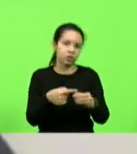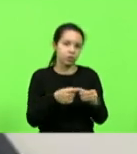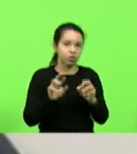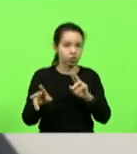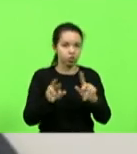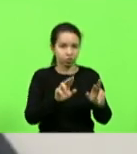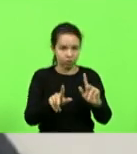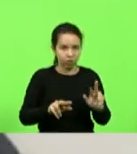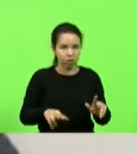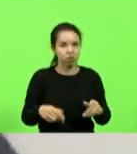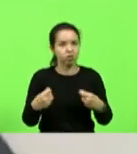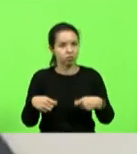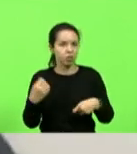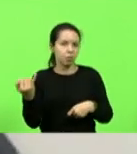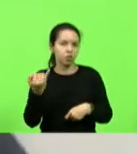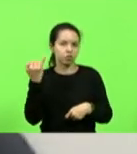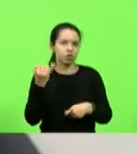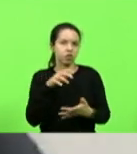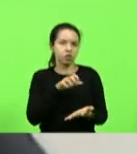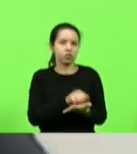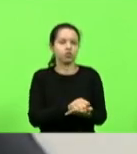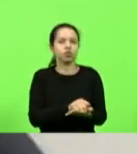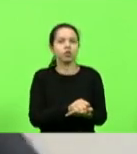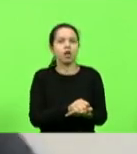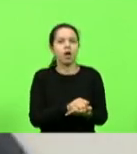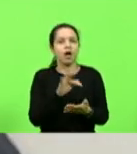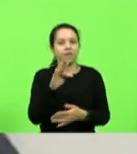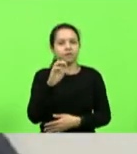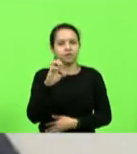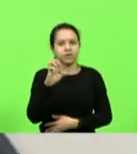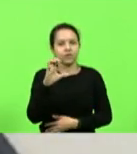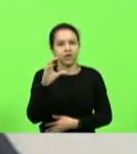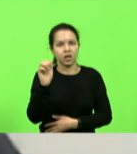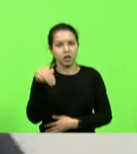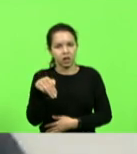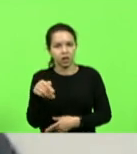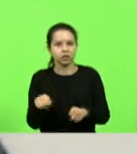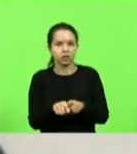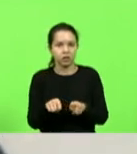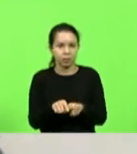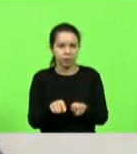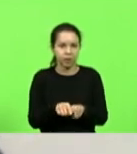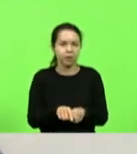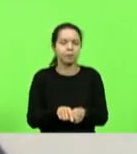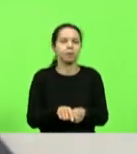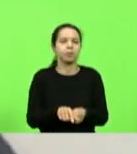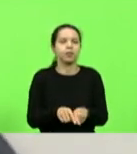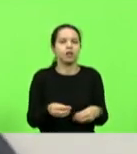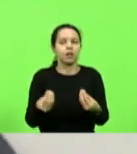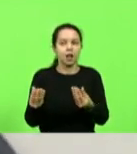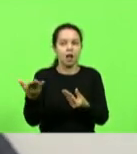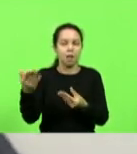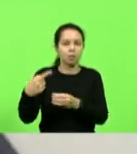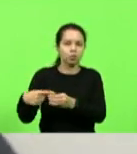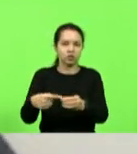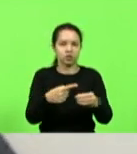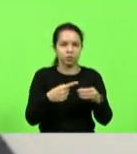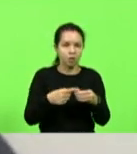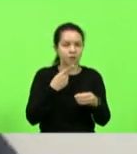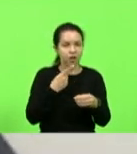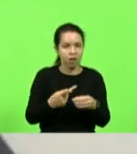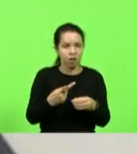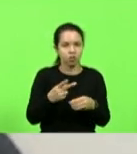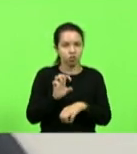também, queria acrescentar que fosse registrado que a FECAM levasse para os municípios, já, aqui nós estamos falando da rede estadual, né? Mas que a FECAM levasse